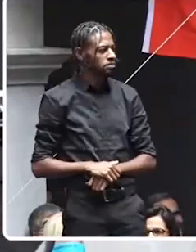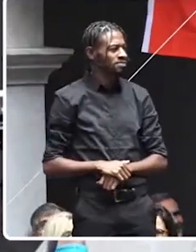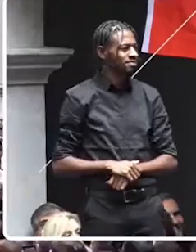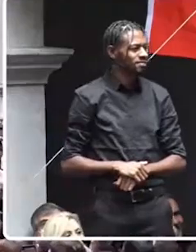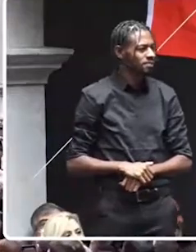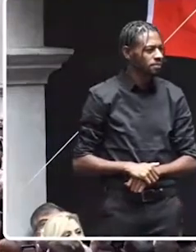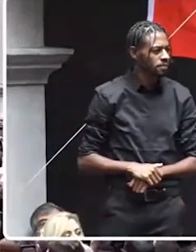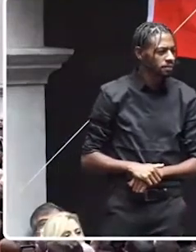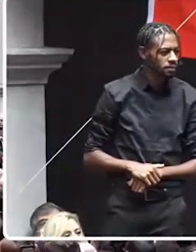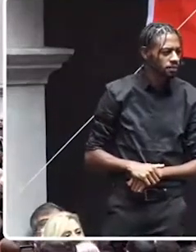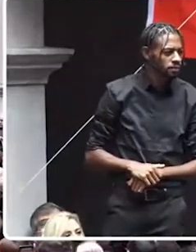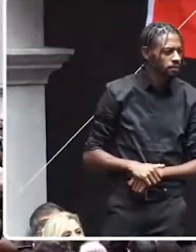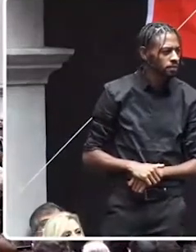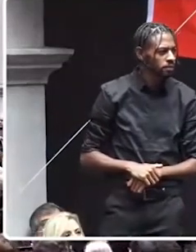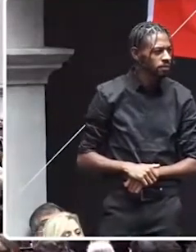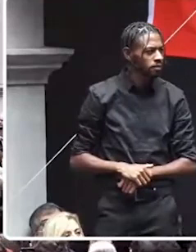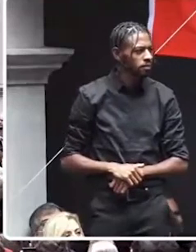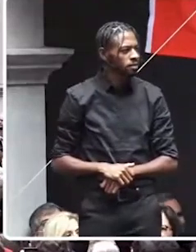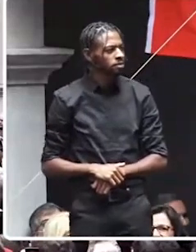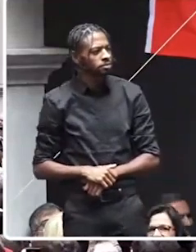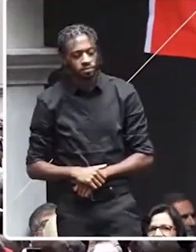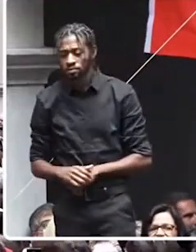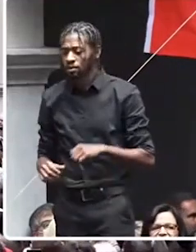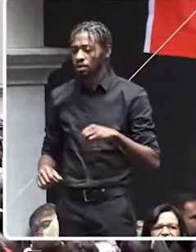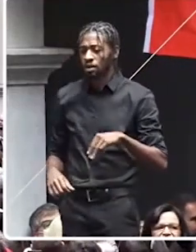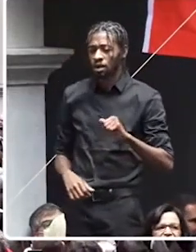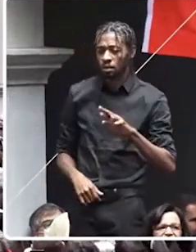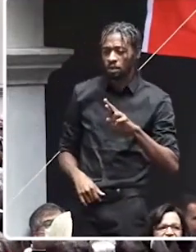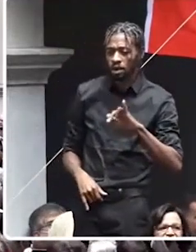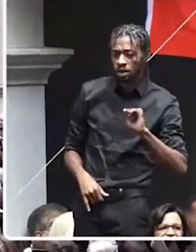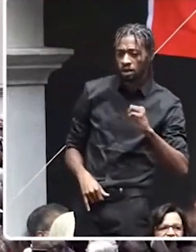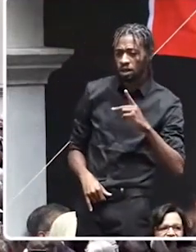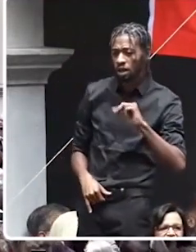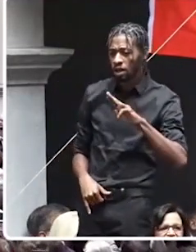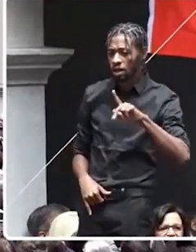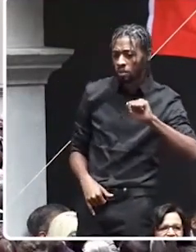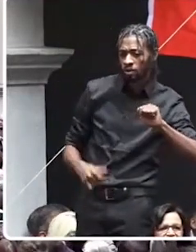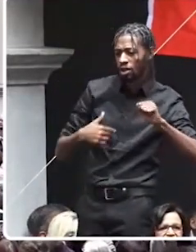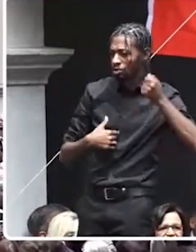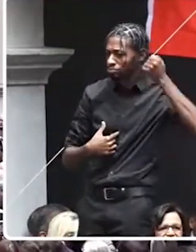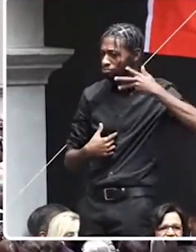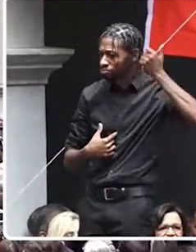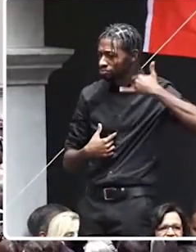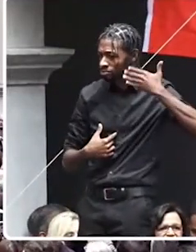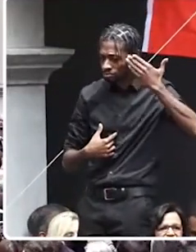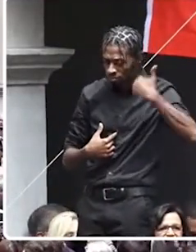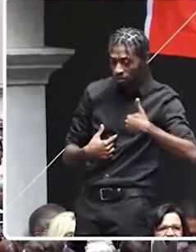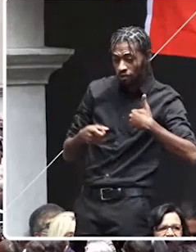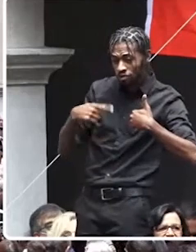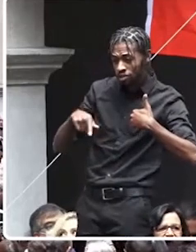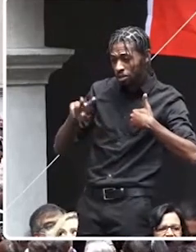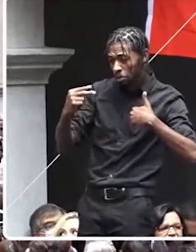Eu sou Maria Paula Dallari Butti e faço também a minha autodescrição para que aqueles que não puderem me